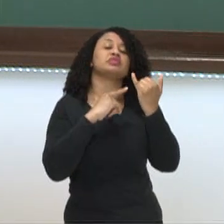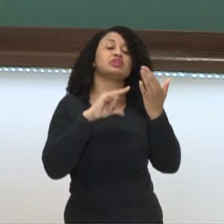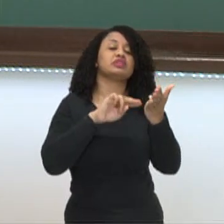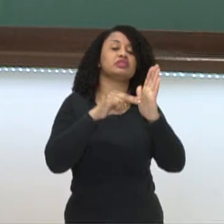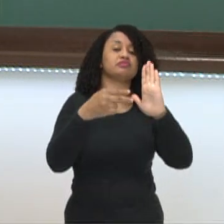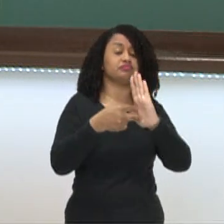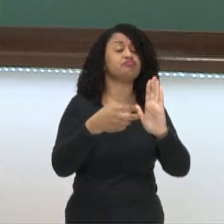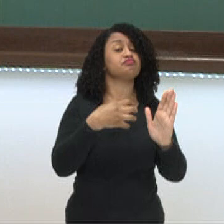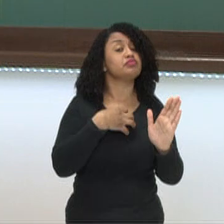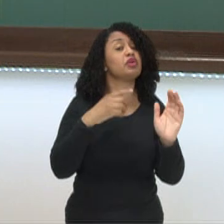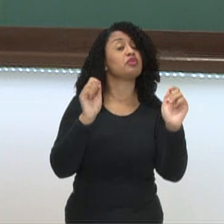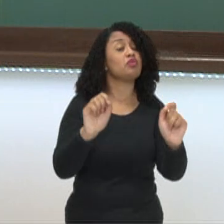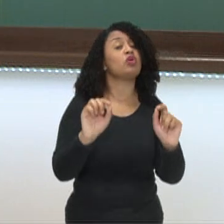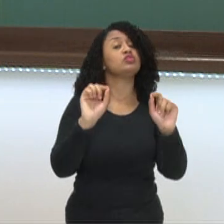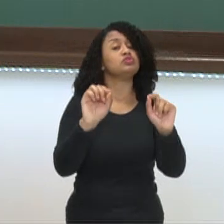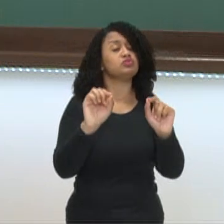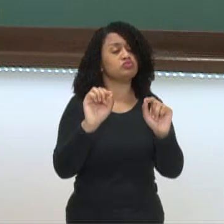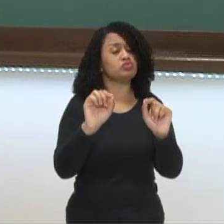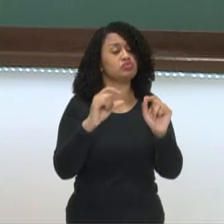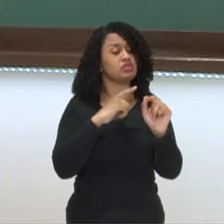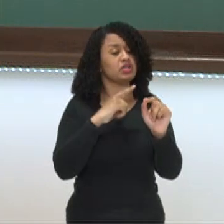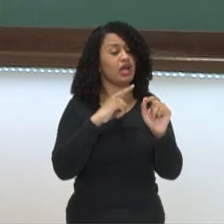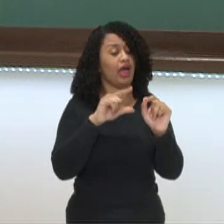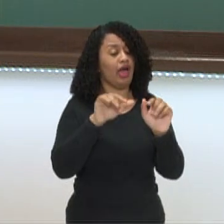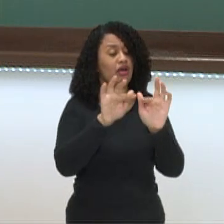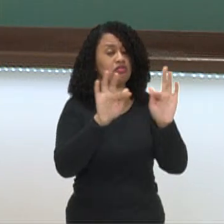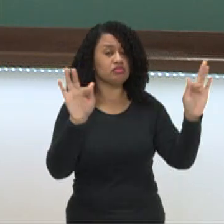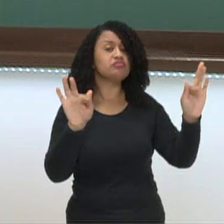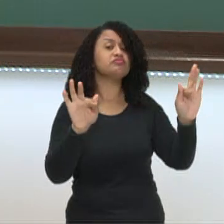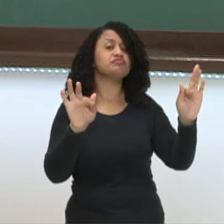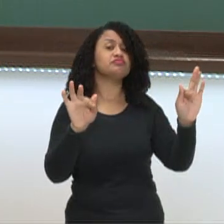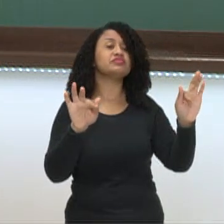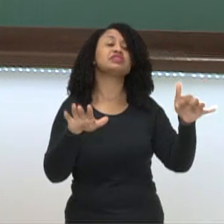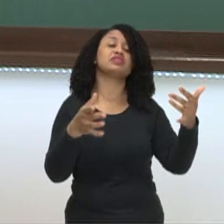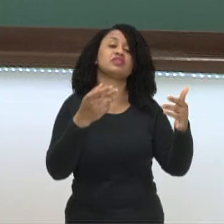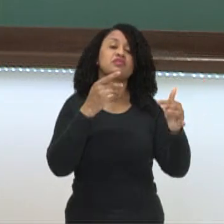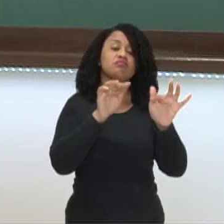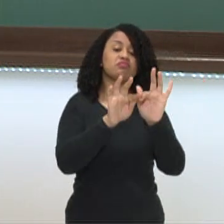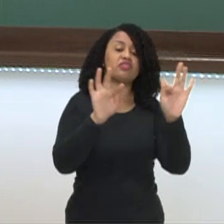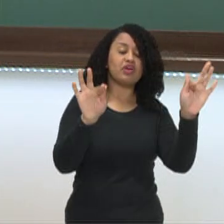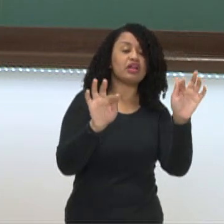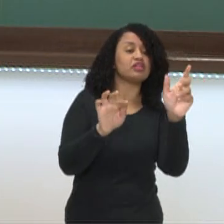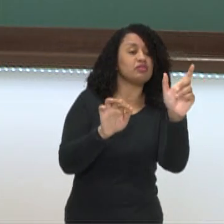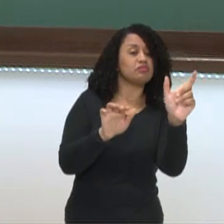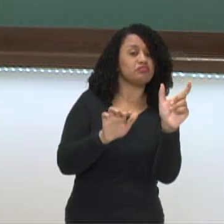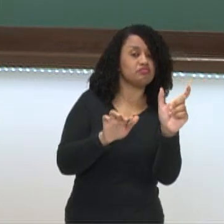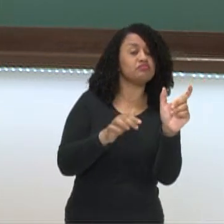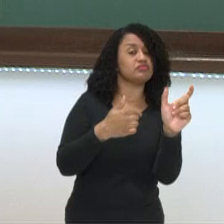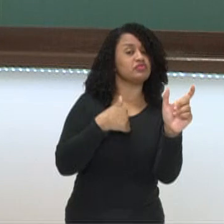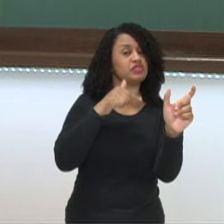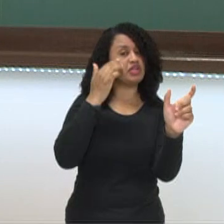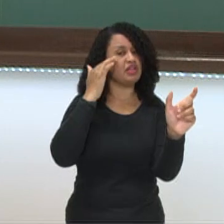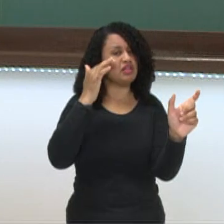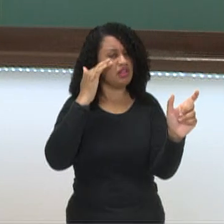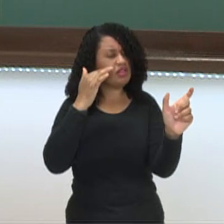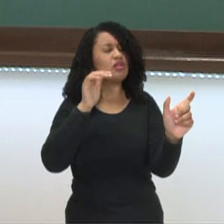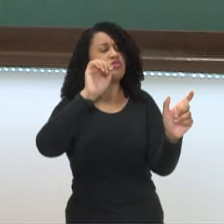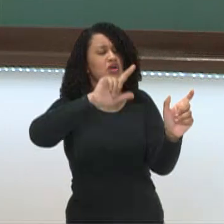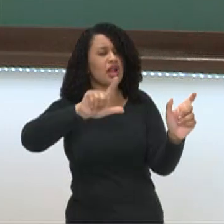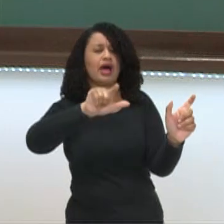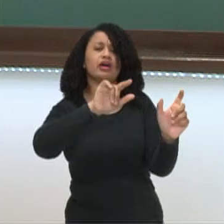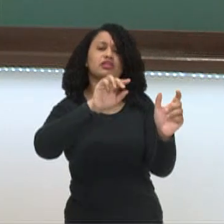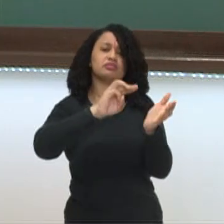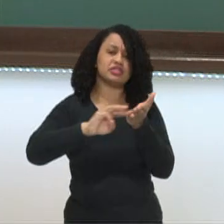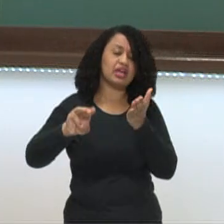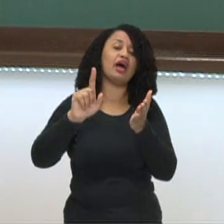sentido, você pode considerar uma frase. Então, se eu digo uma palavra, você entendeu uma mensagem, é